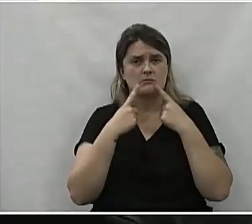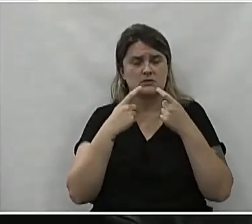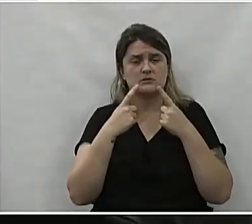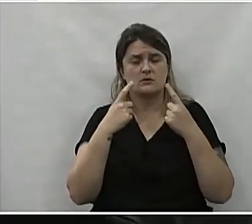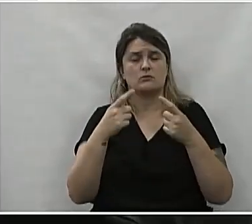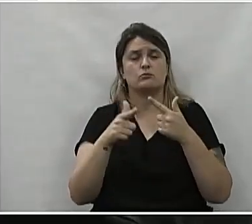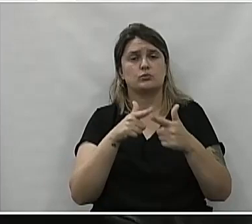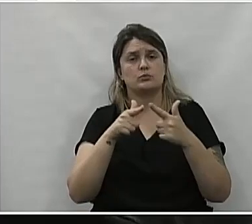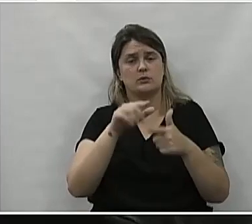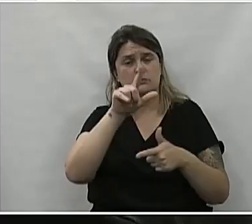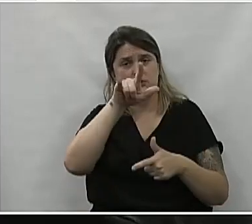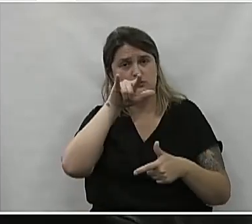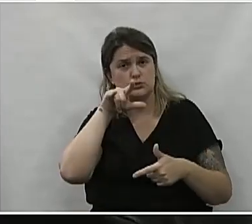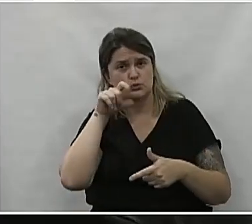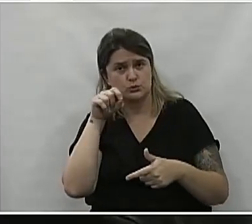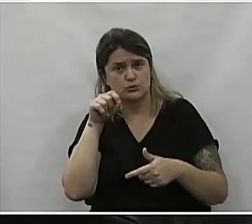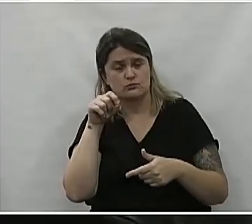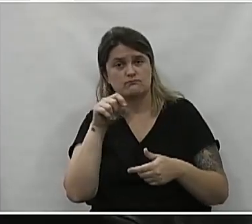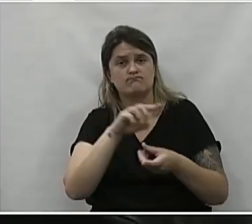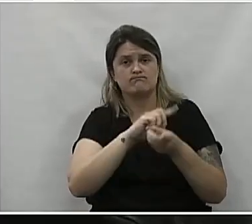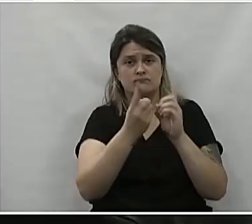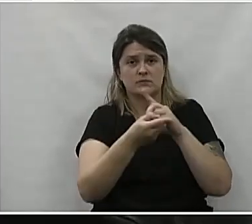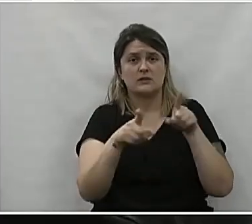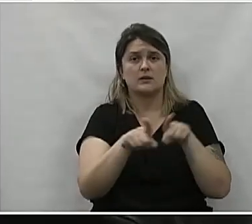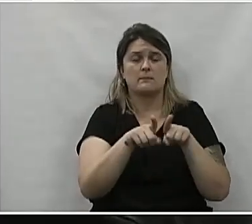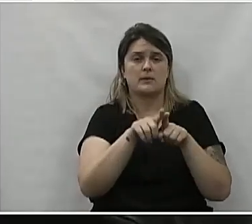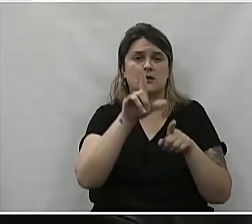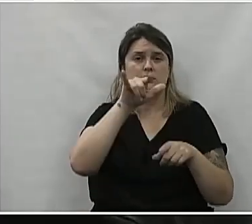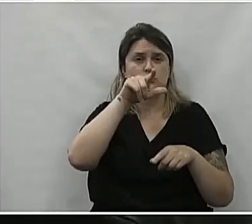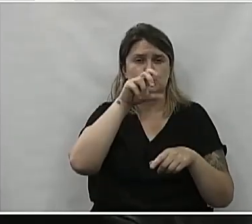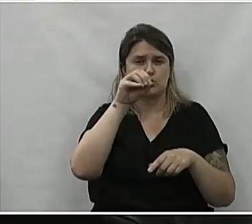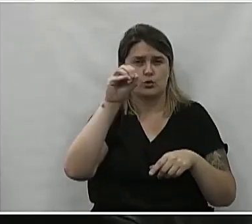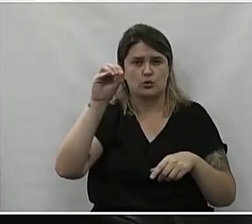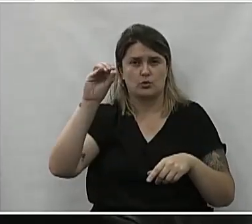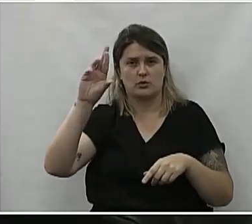relação A coleta do lixo Tanto reciclado Como orgânico